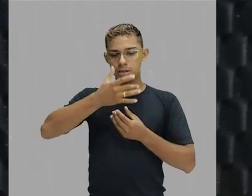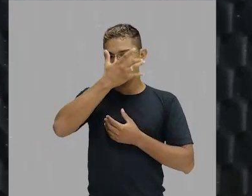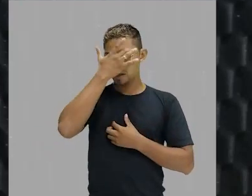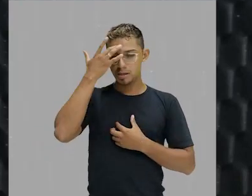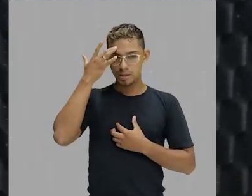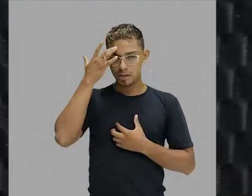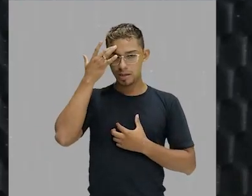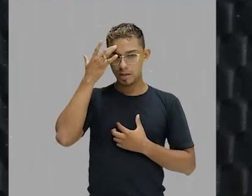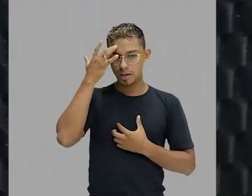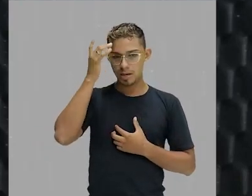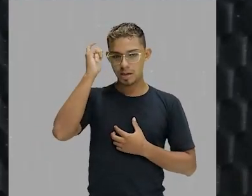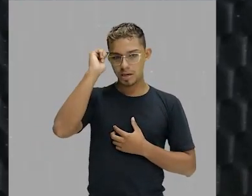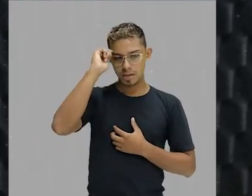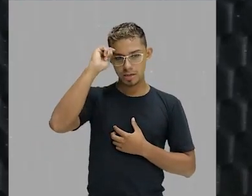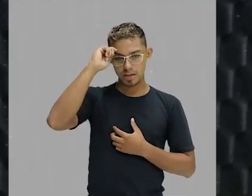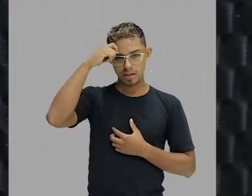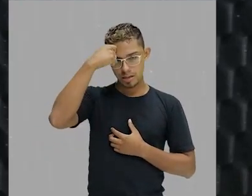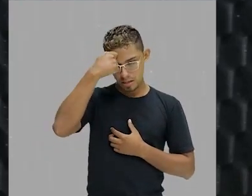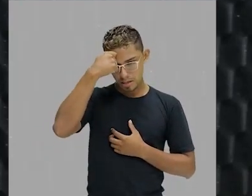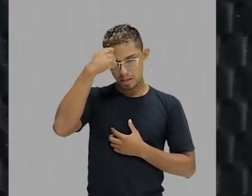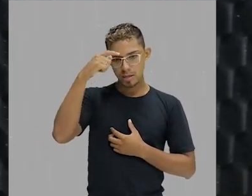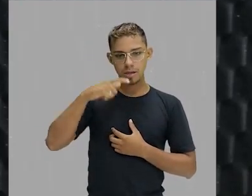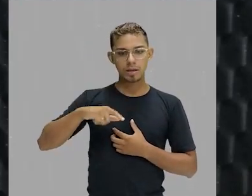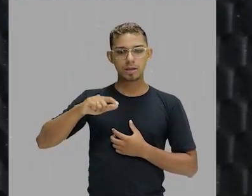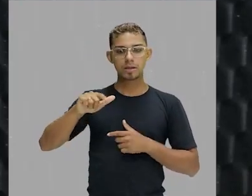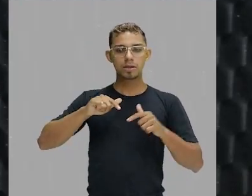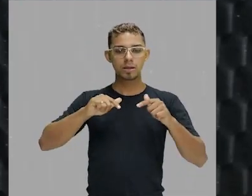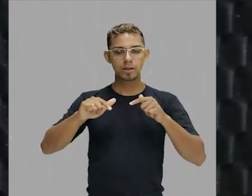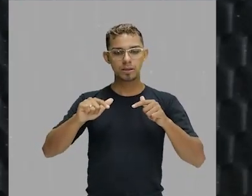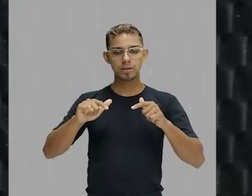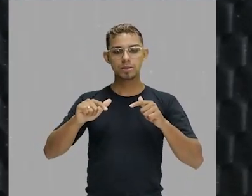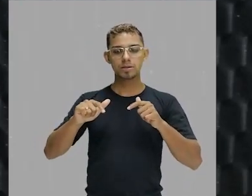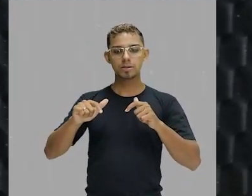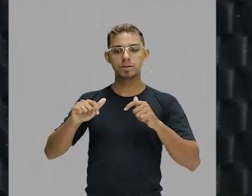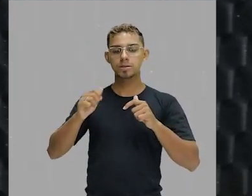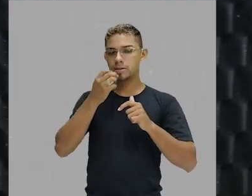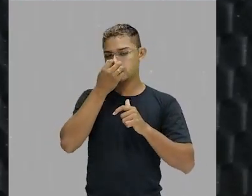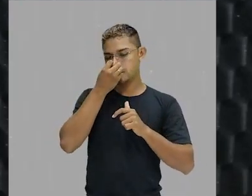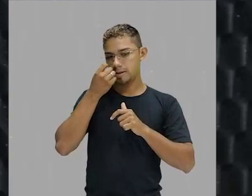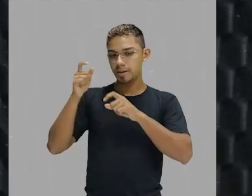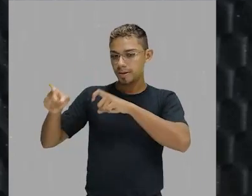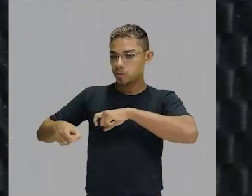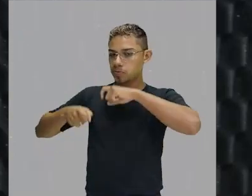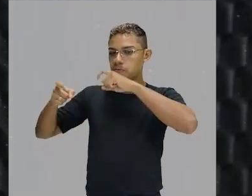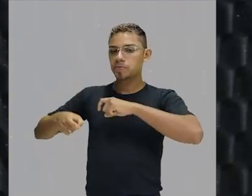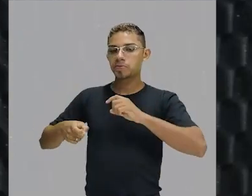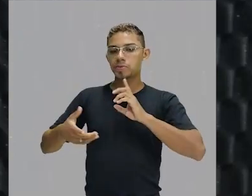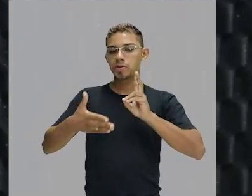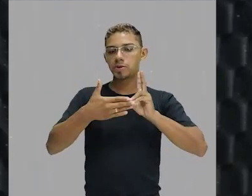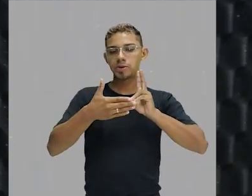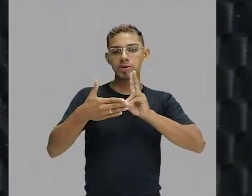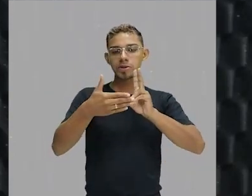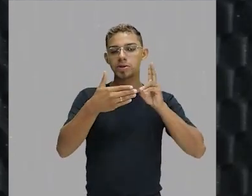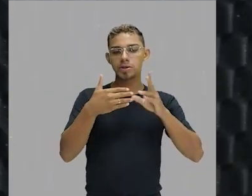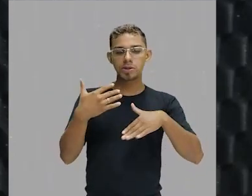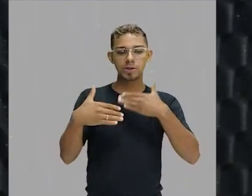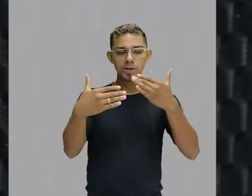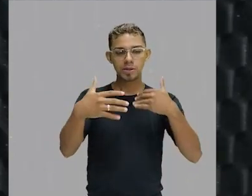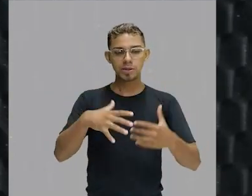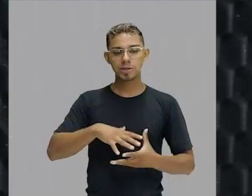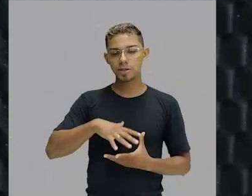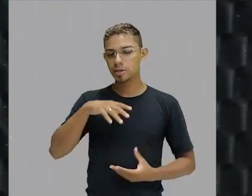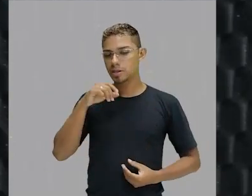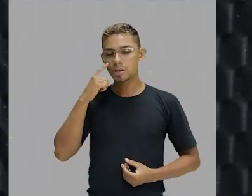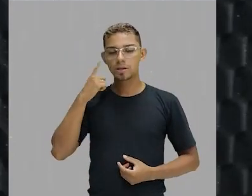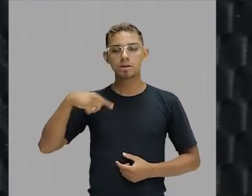que virou escravo da fazenda, que virou trabalhador da fazenda, os índios que vão entrar com o processo espiritual e o